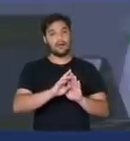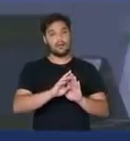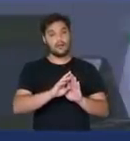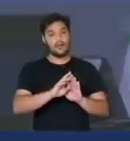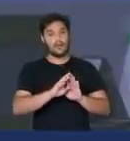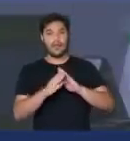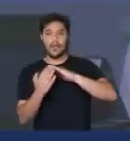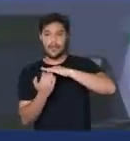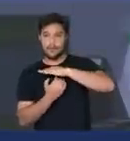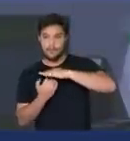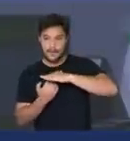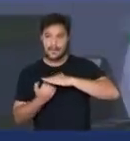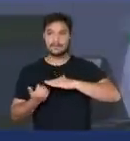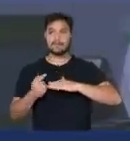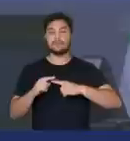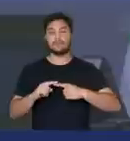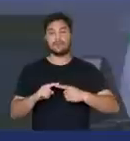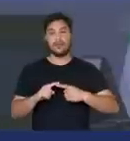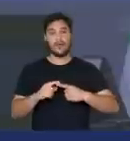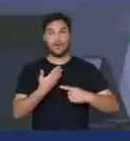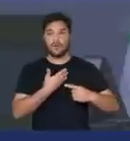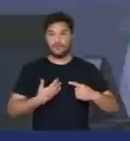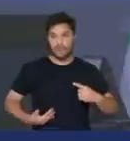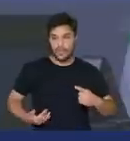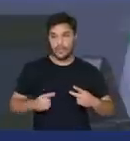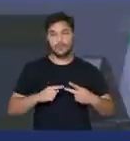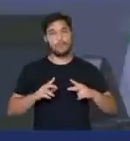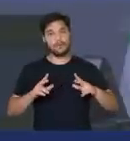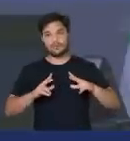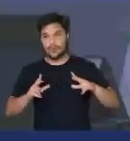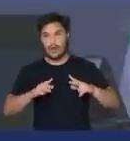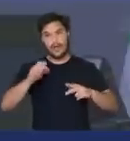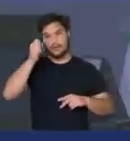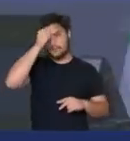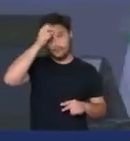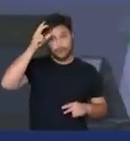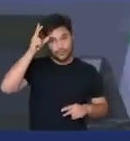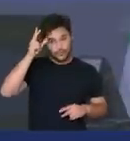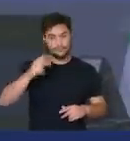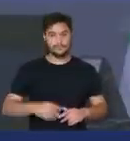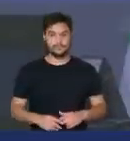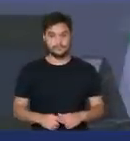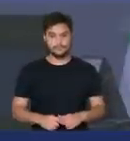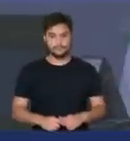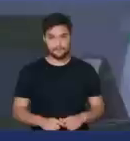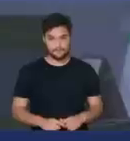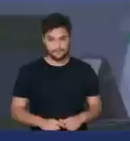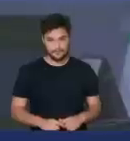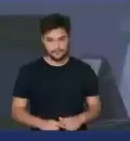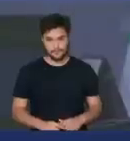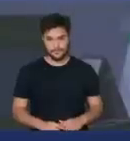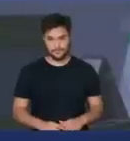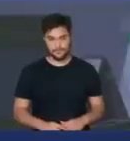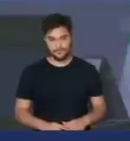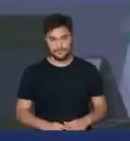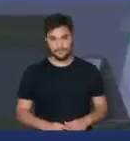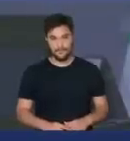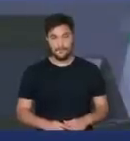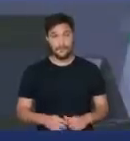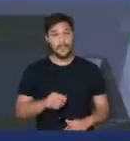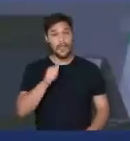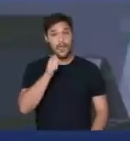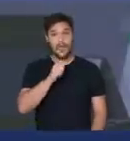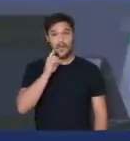pessoas jurídicas de direito público, o governo, as prefeituras e também de direito privado, os hospitais, clínicas em geral.